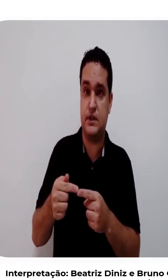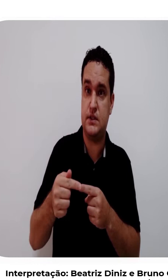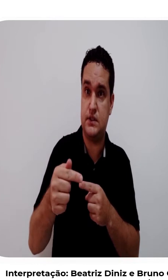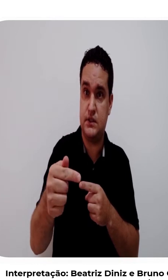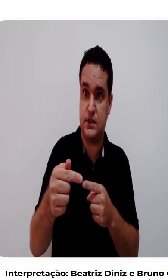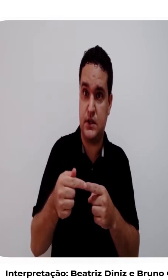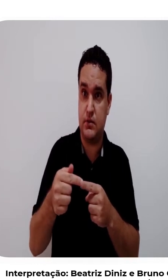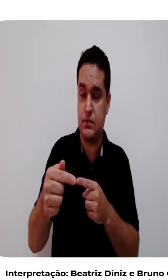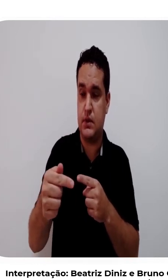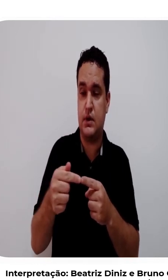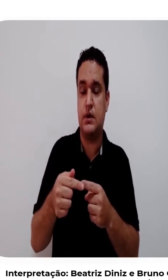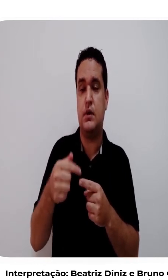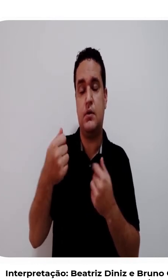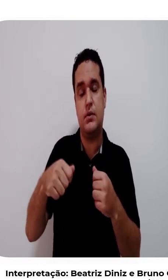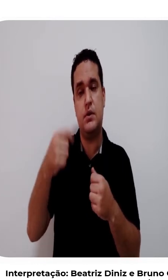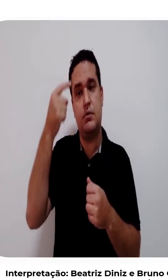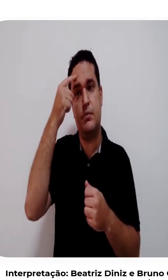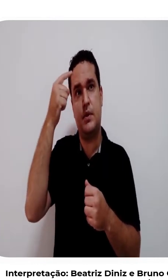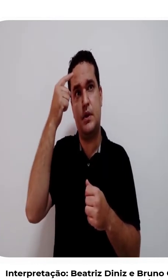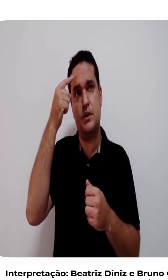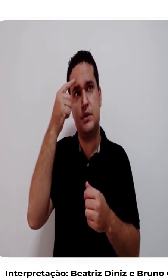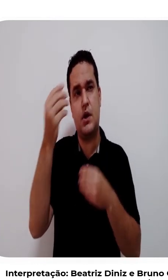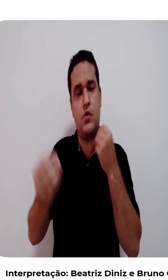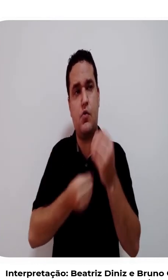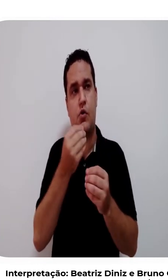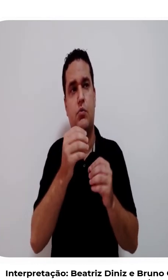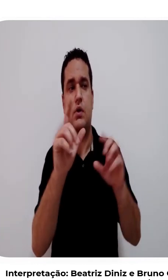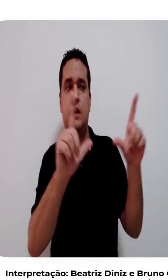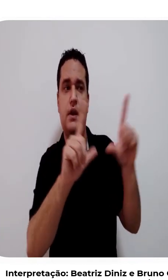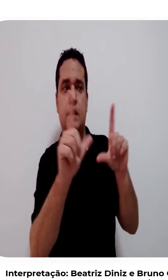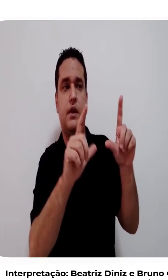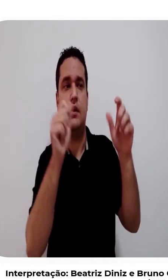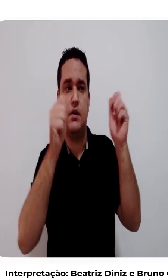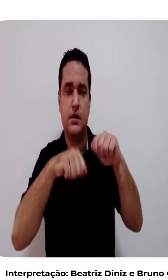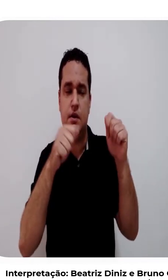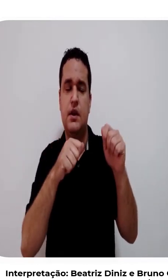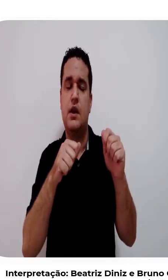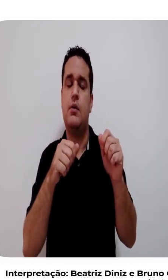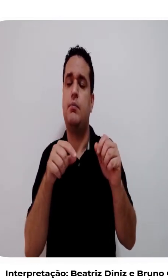estamos aí na tela, mas existe o contato que é importante para as crianças